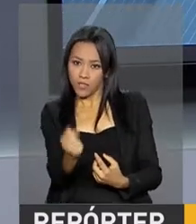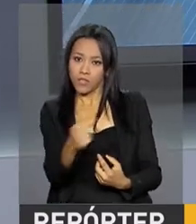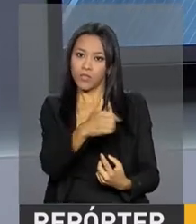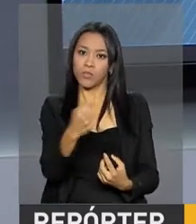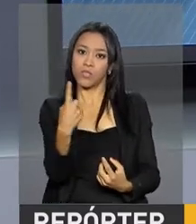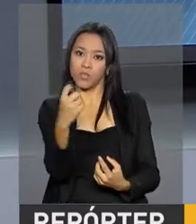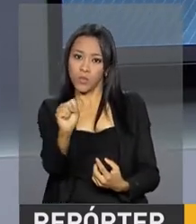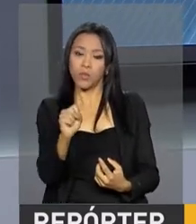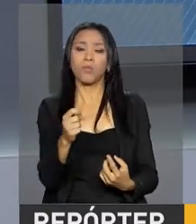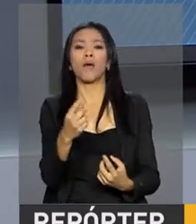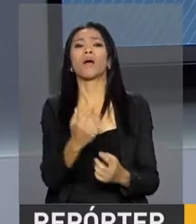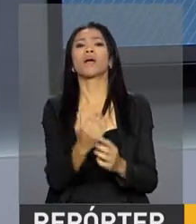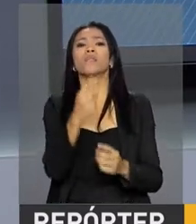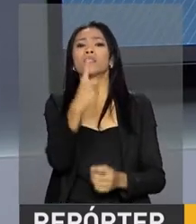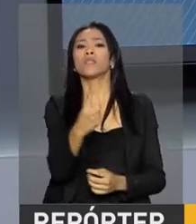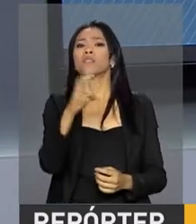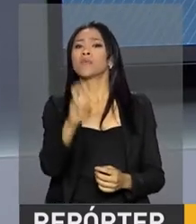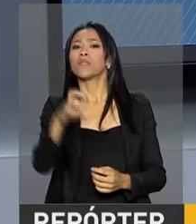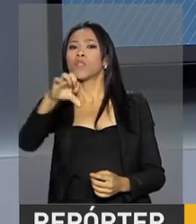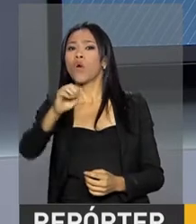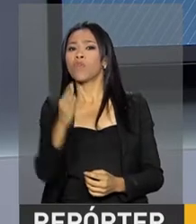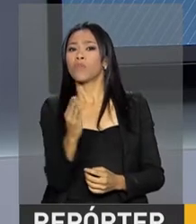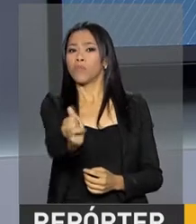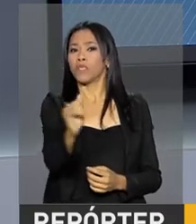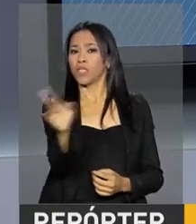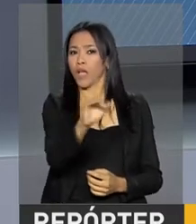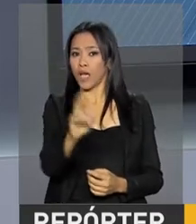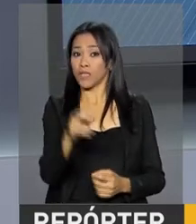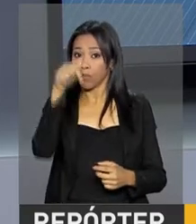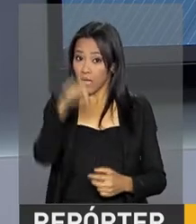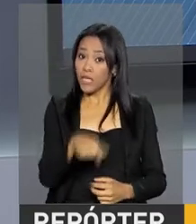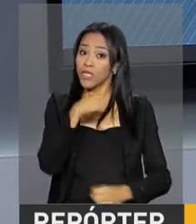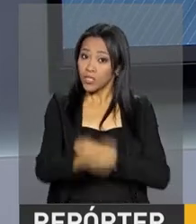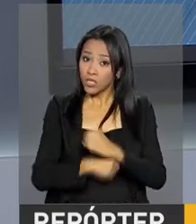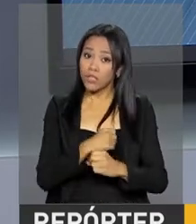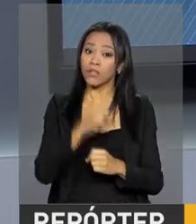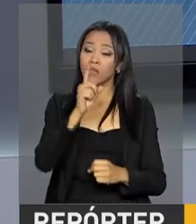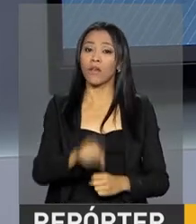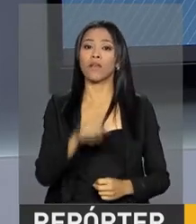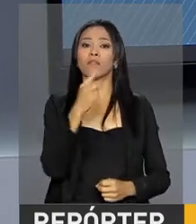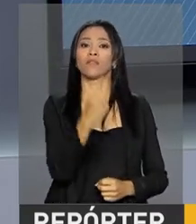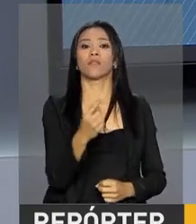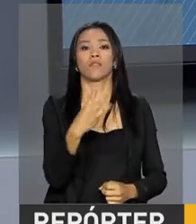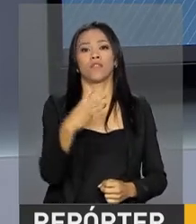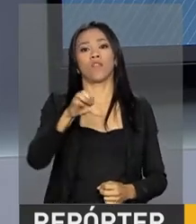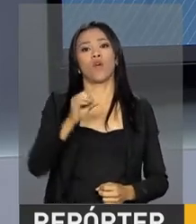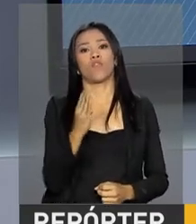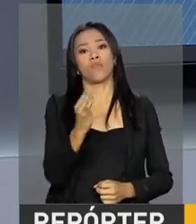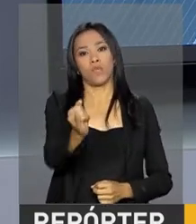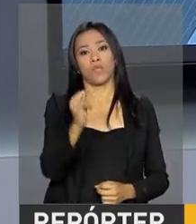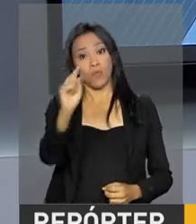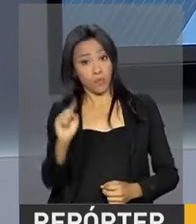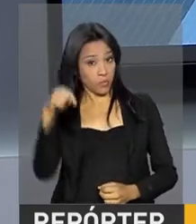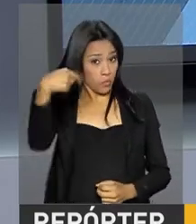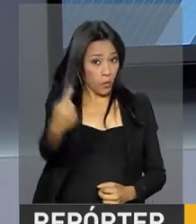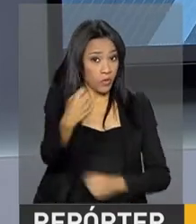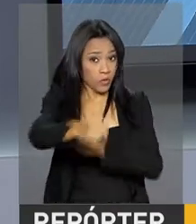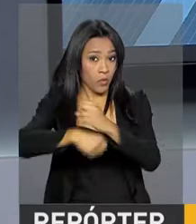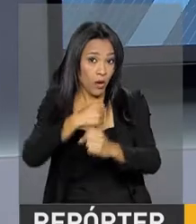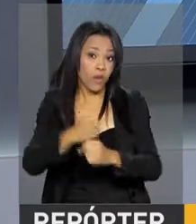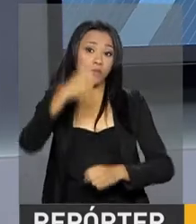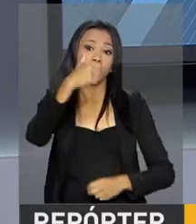159 bilhões de reais antes a estimativa para este ano é de 139 bilhões e no ano que vem de